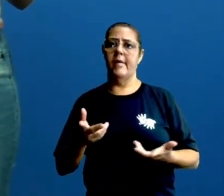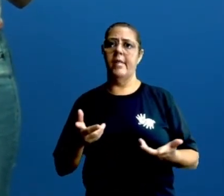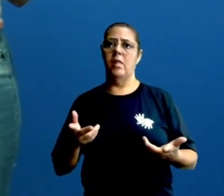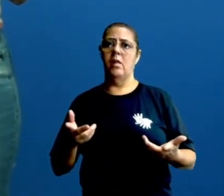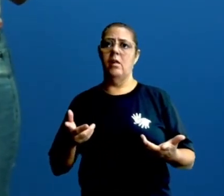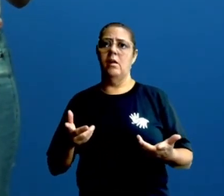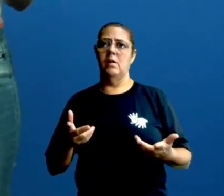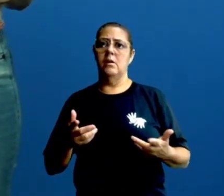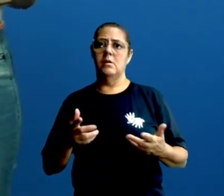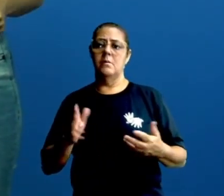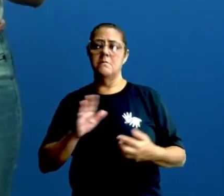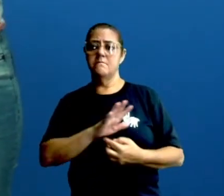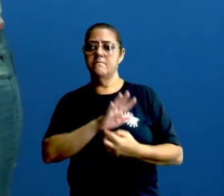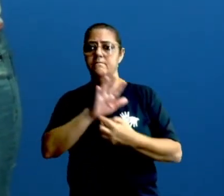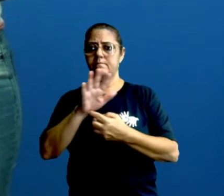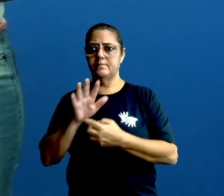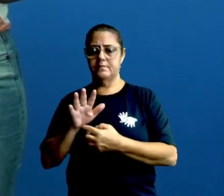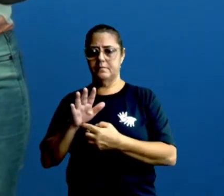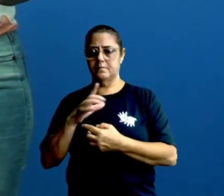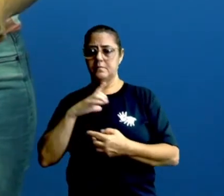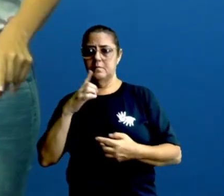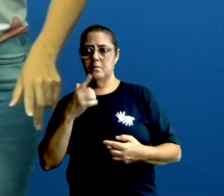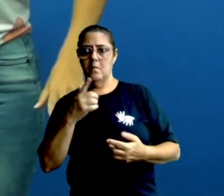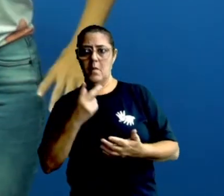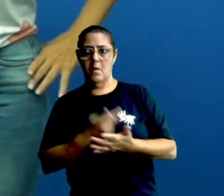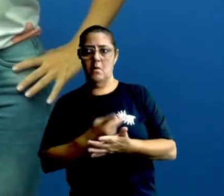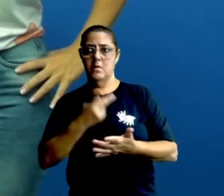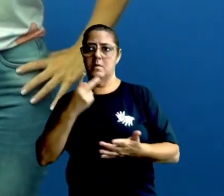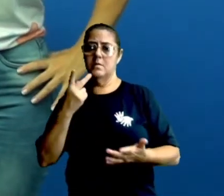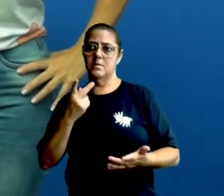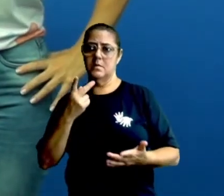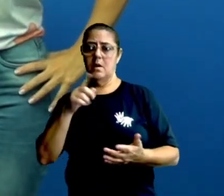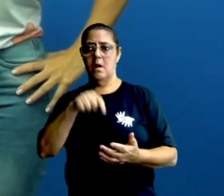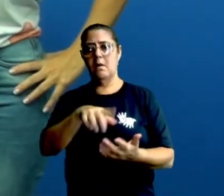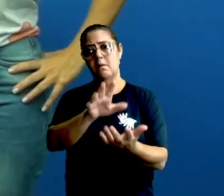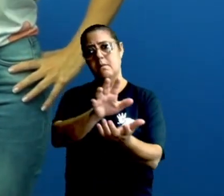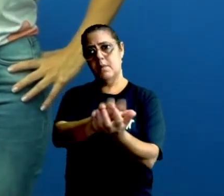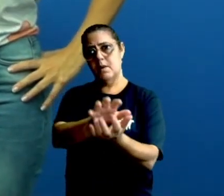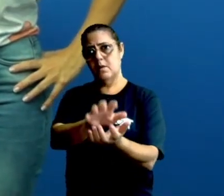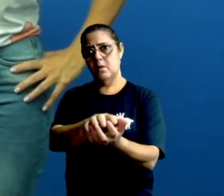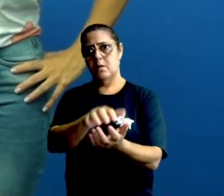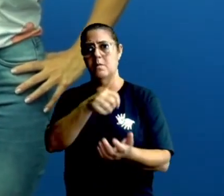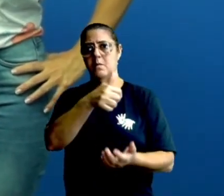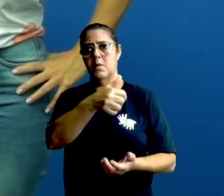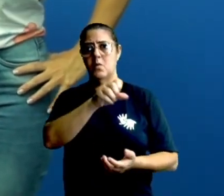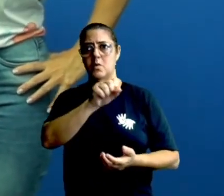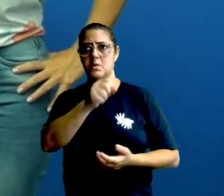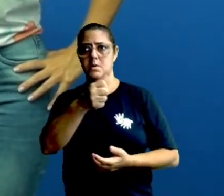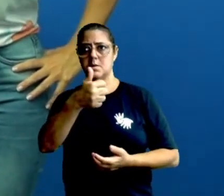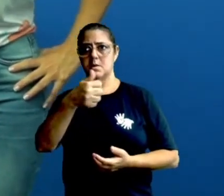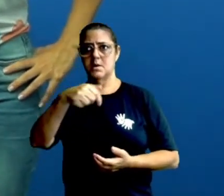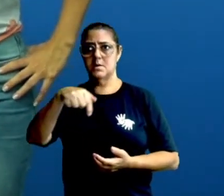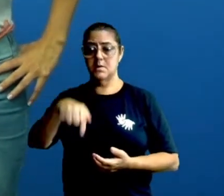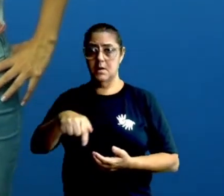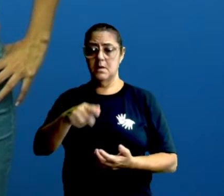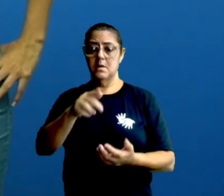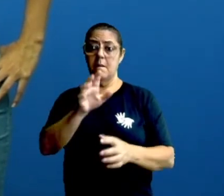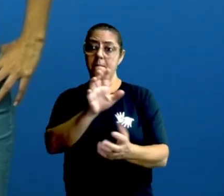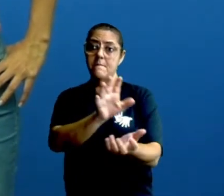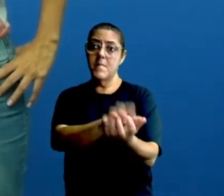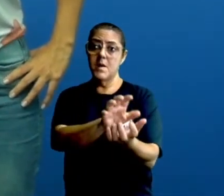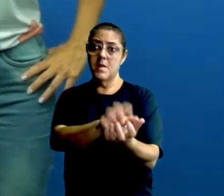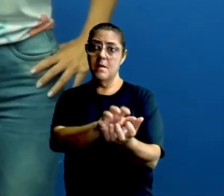ela tem caráter conspiratório, ela não chega a acontecer. Já em Pernambuco, em 1817, Pernambuco